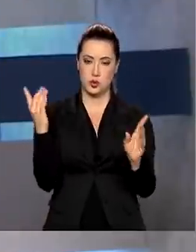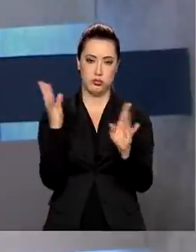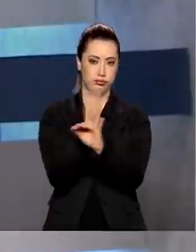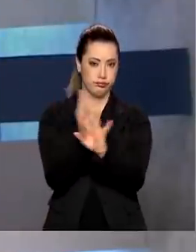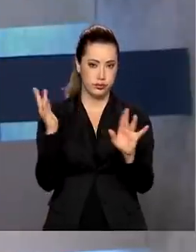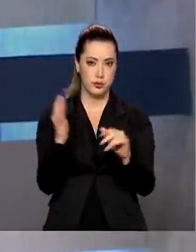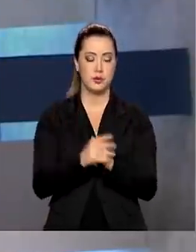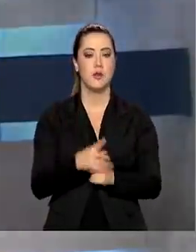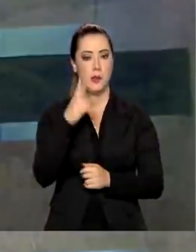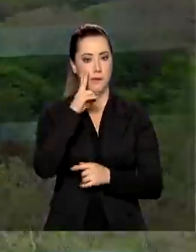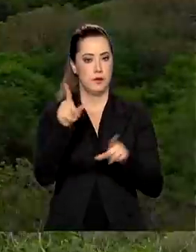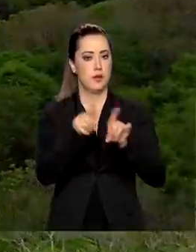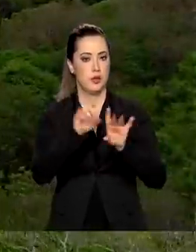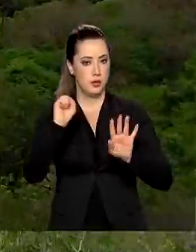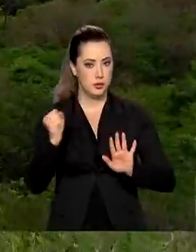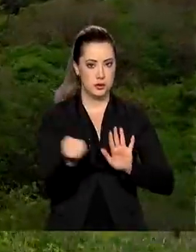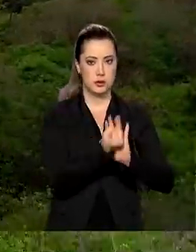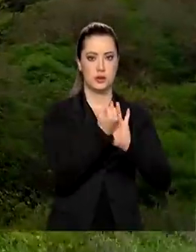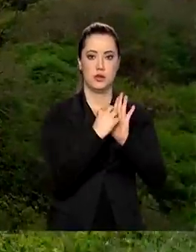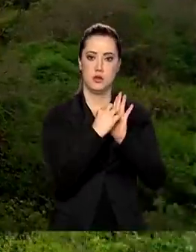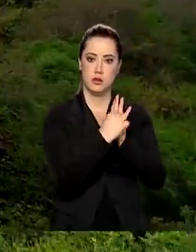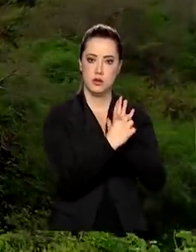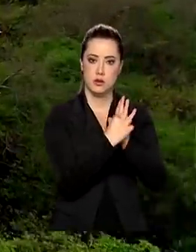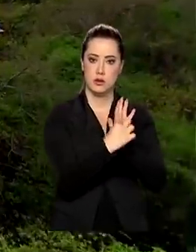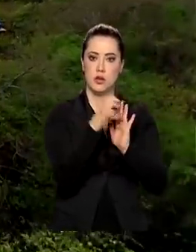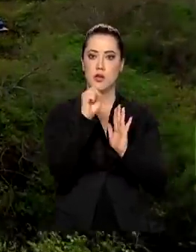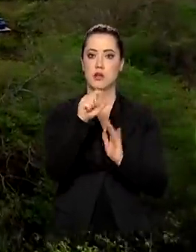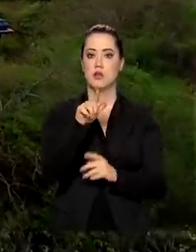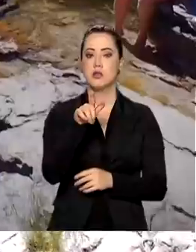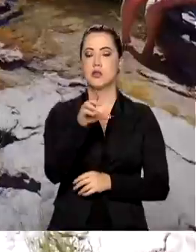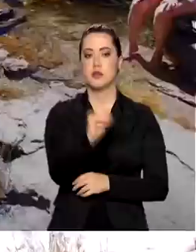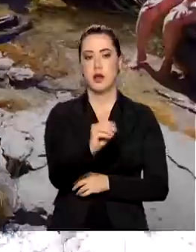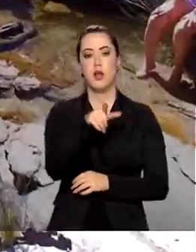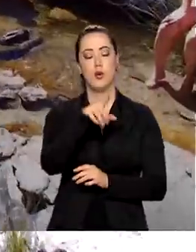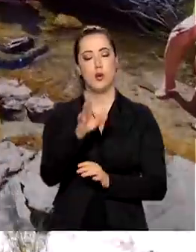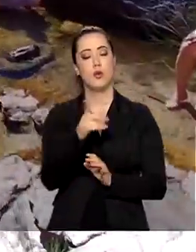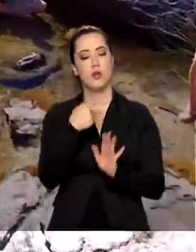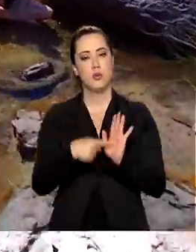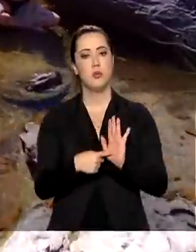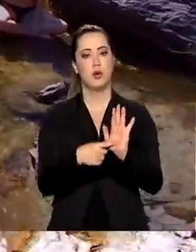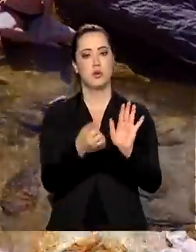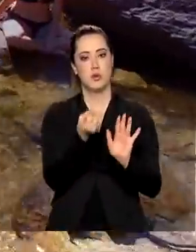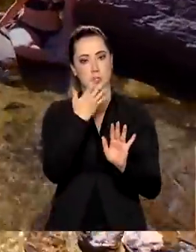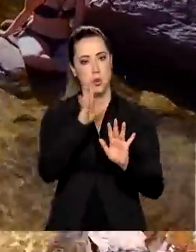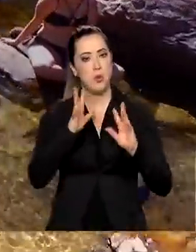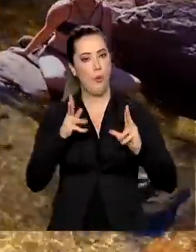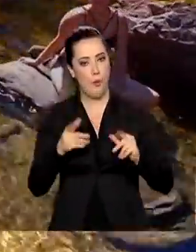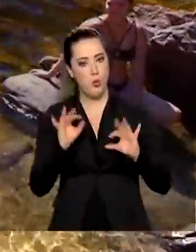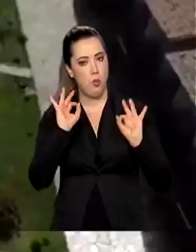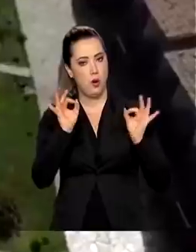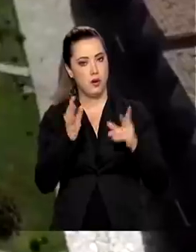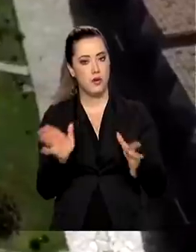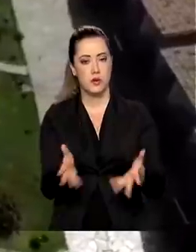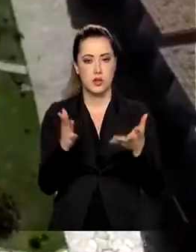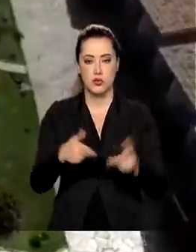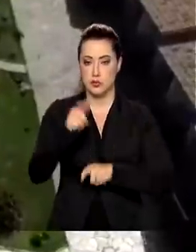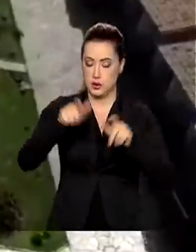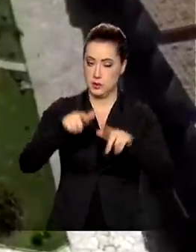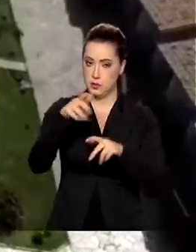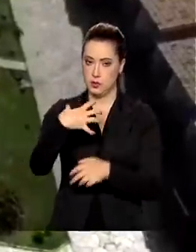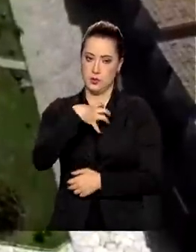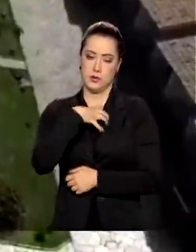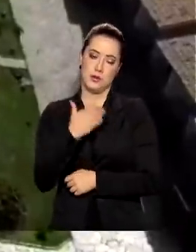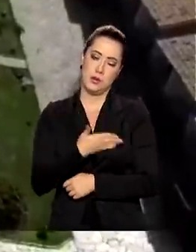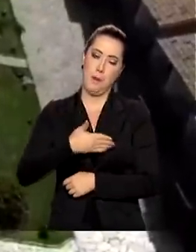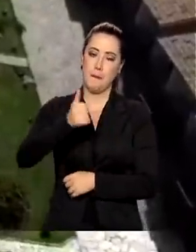também, selo turismo responsável que estabelece boas práticas de higienização é um incentivo para que consumidores se